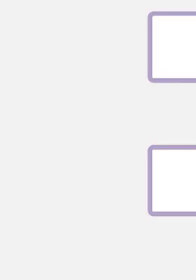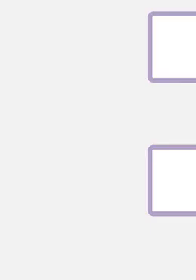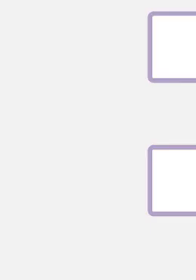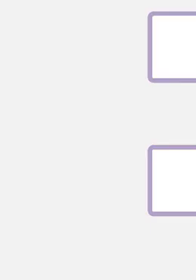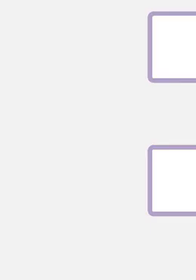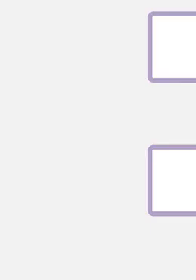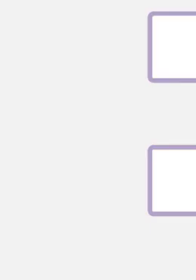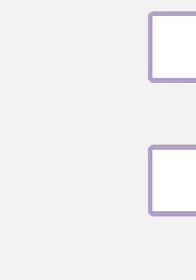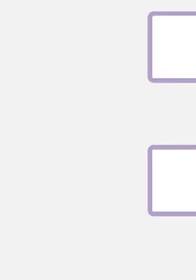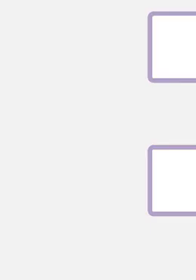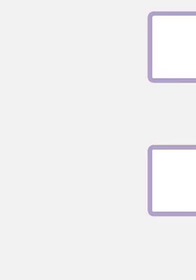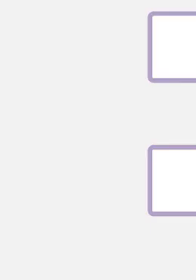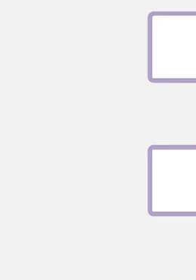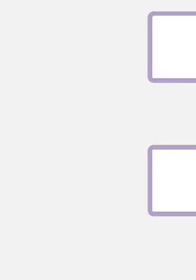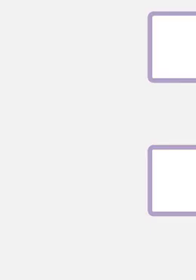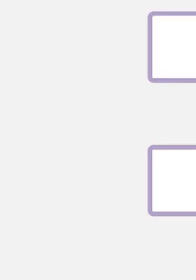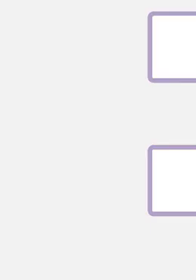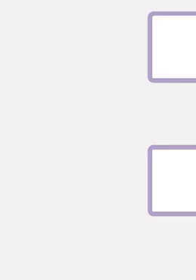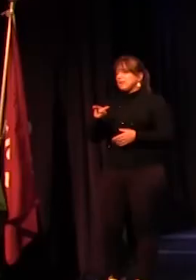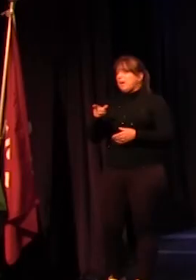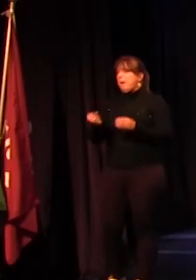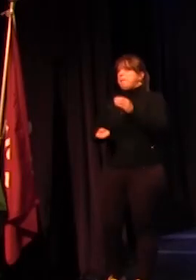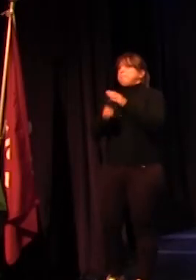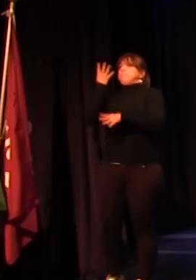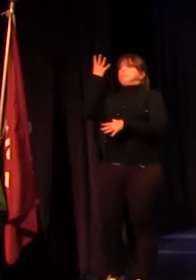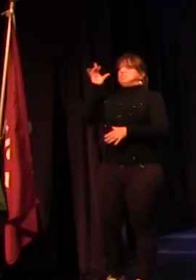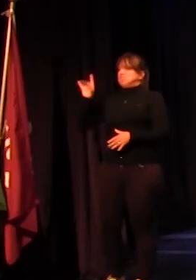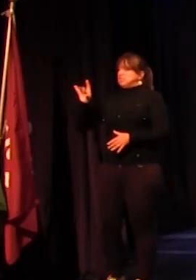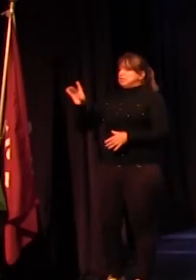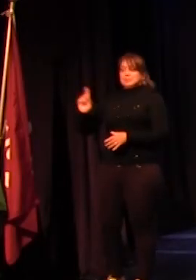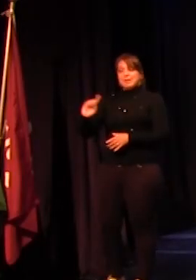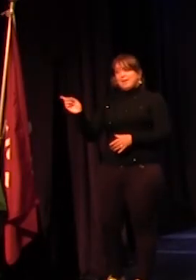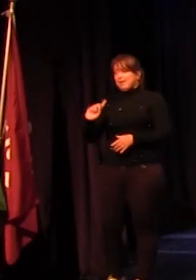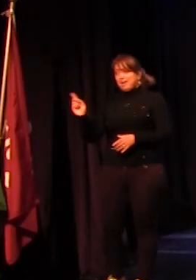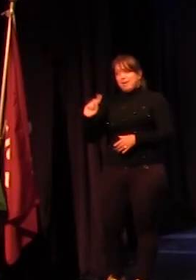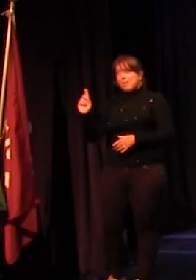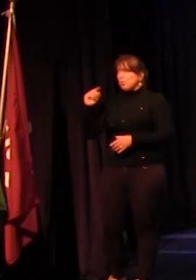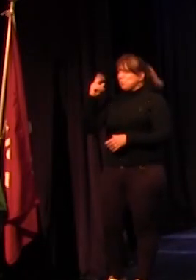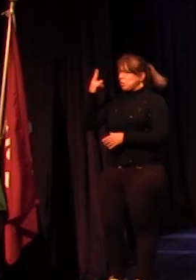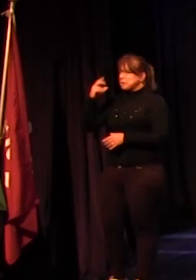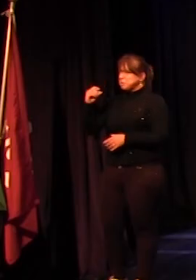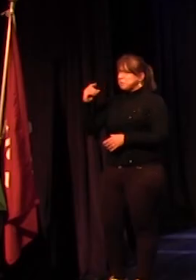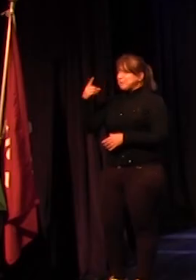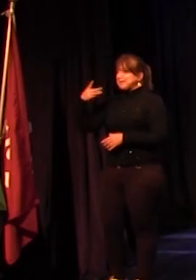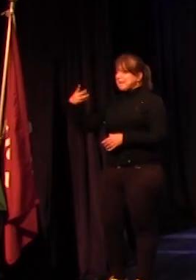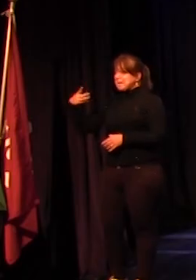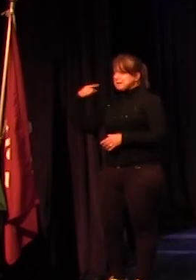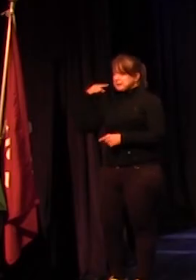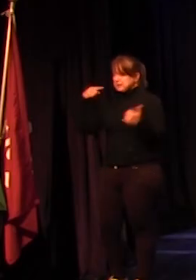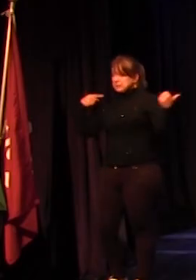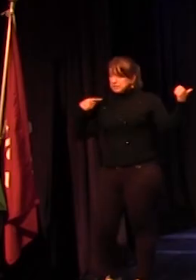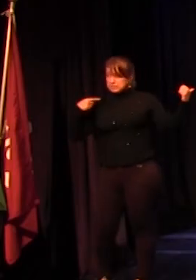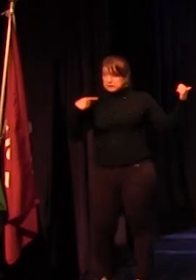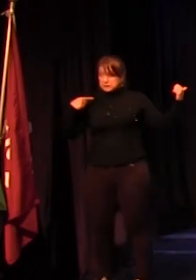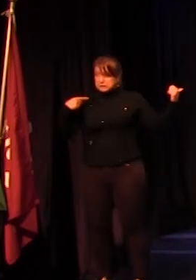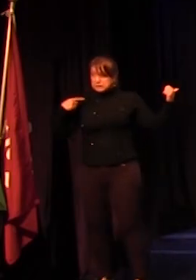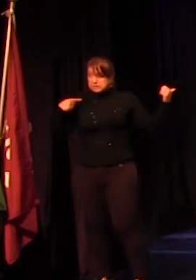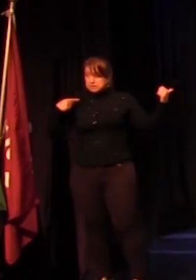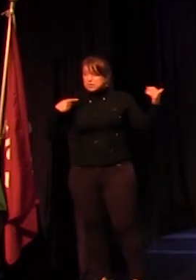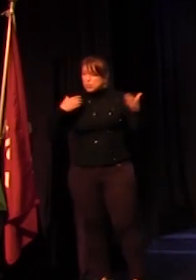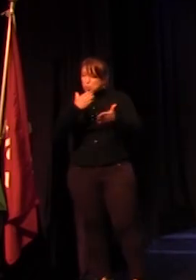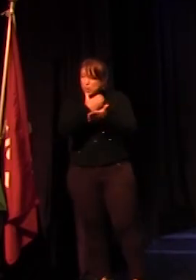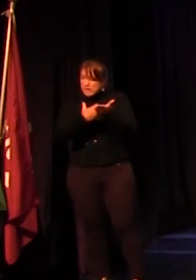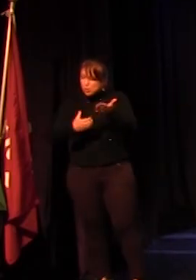né, ela também não surge do nada. Né? Ela surge desde lá de 2013, com as diretrizes